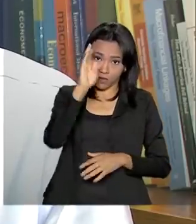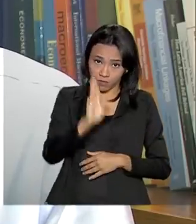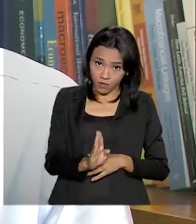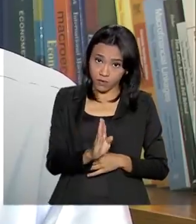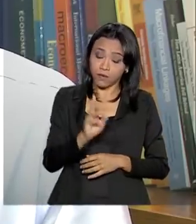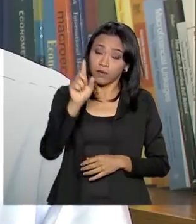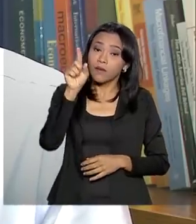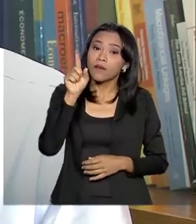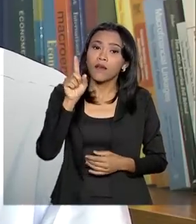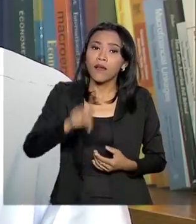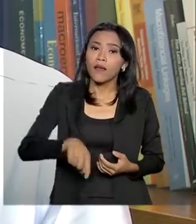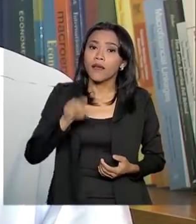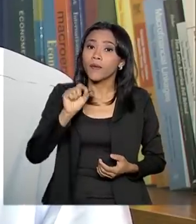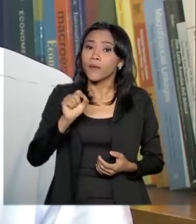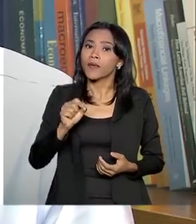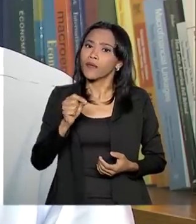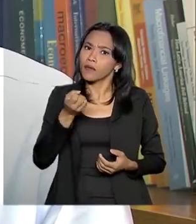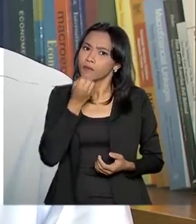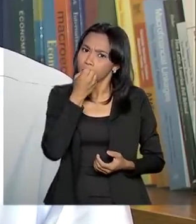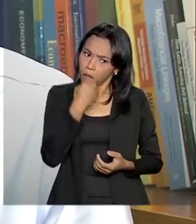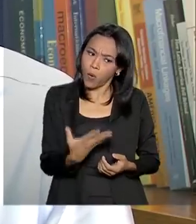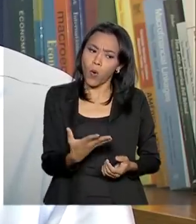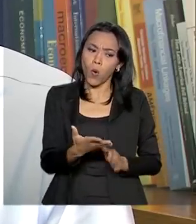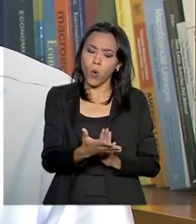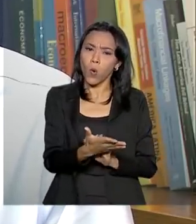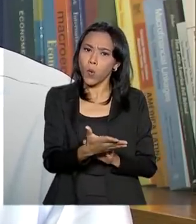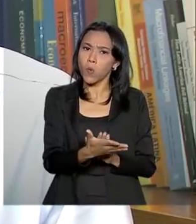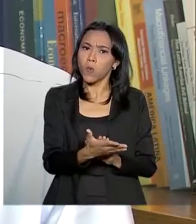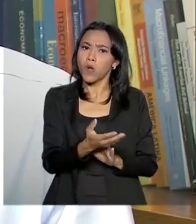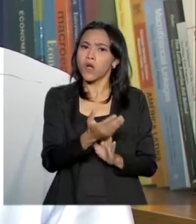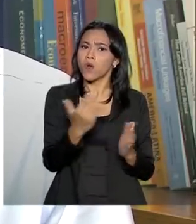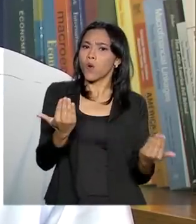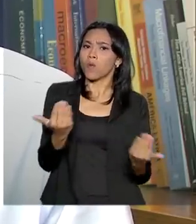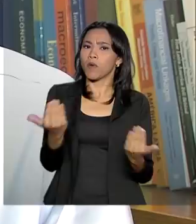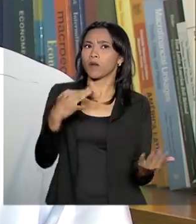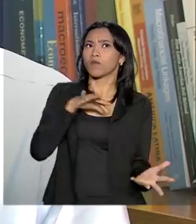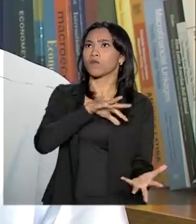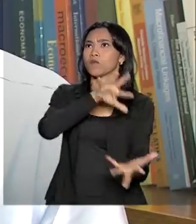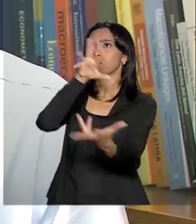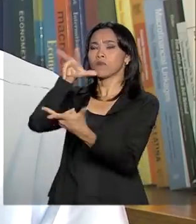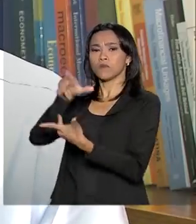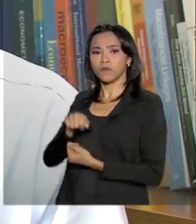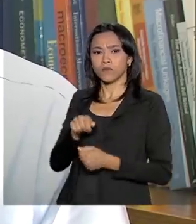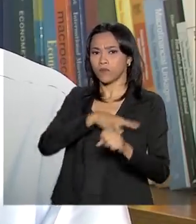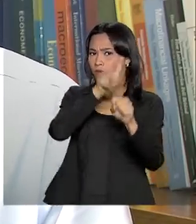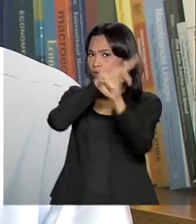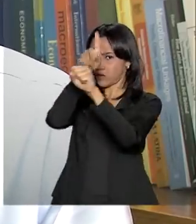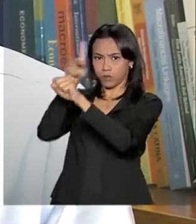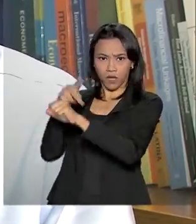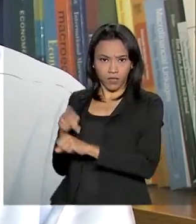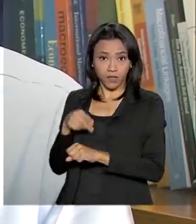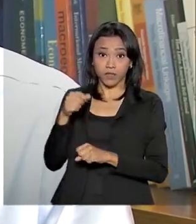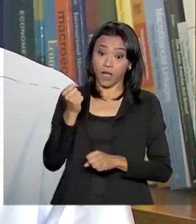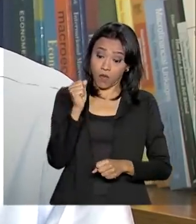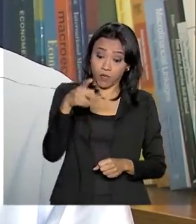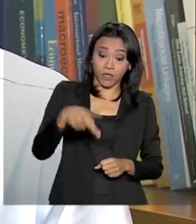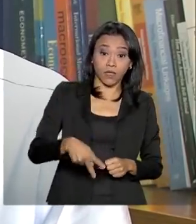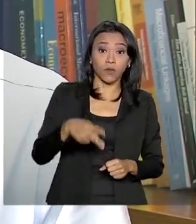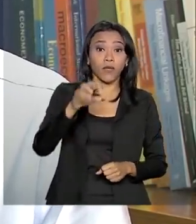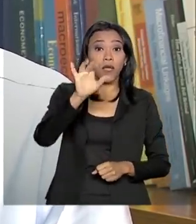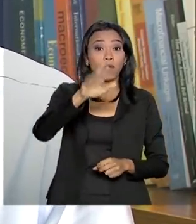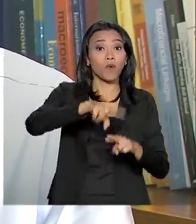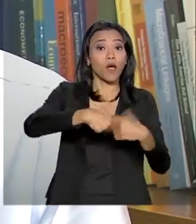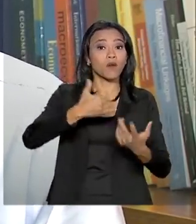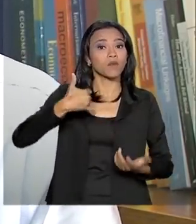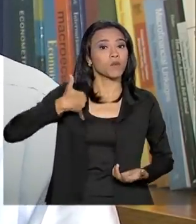são relativamente generosos em comparação com o resto do mundo. Já é comum no resto do mundo a aposentadoria por idade.